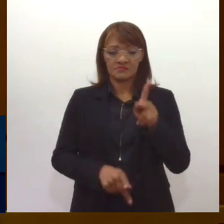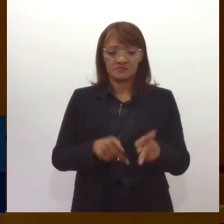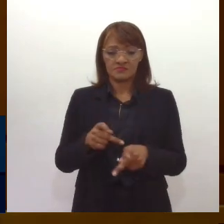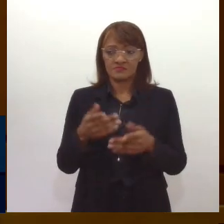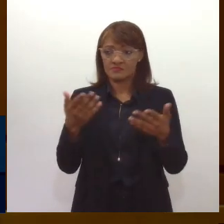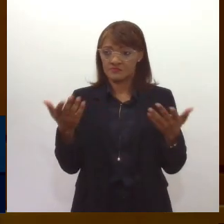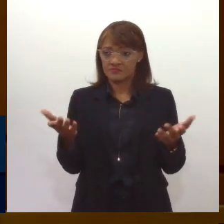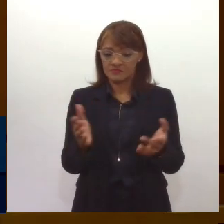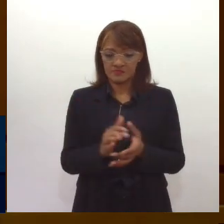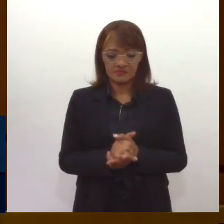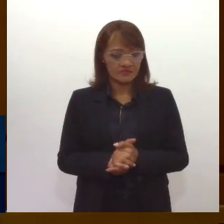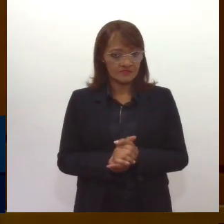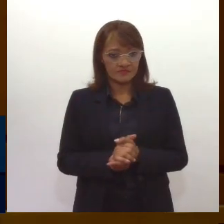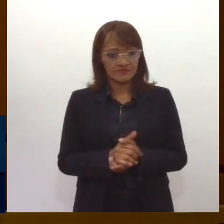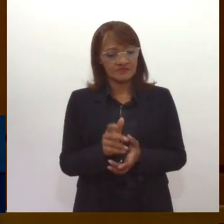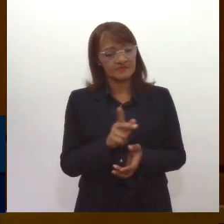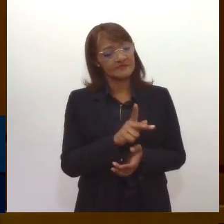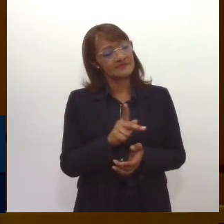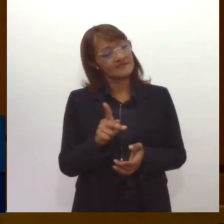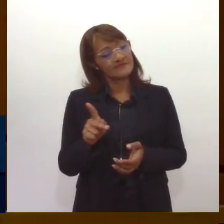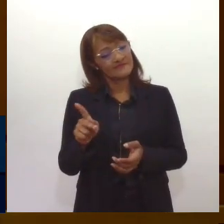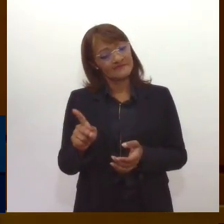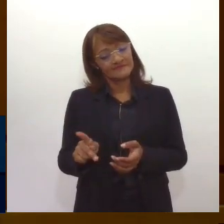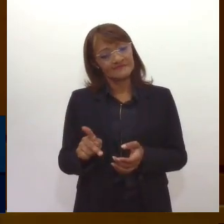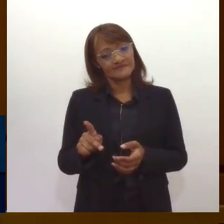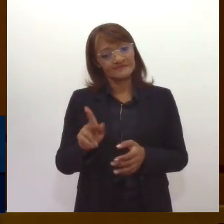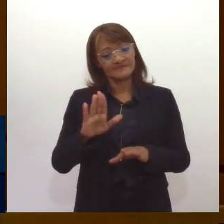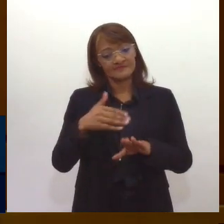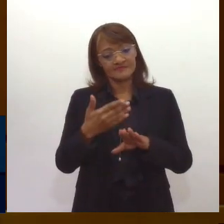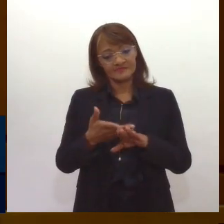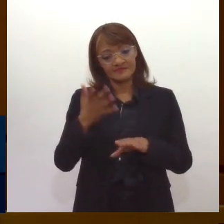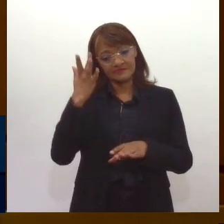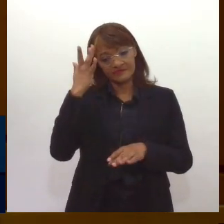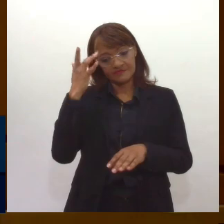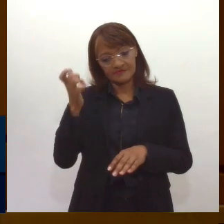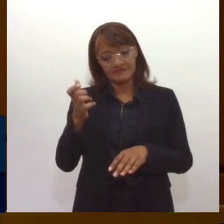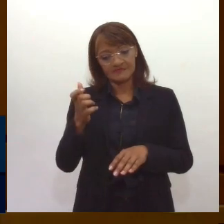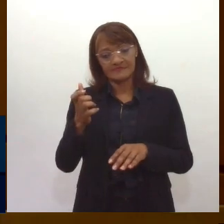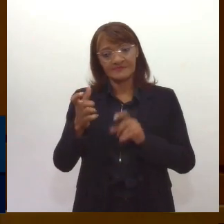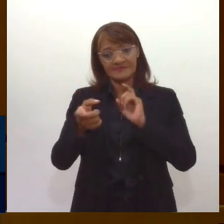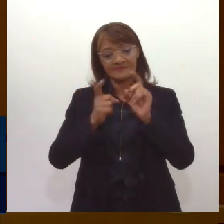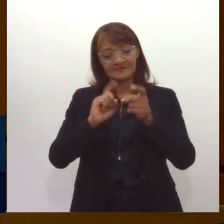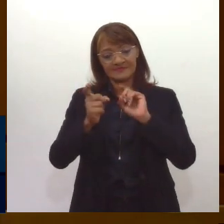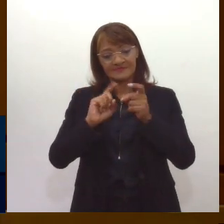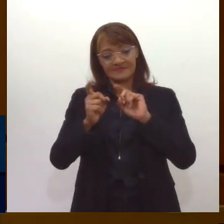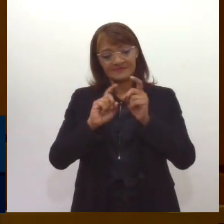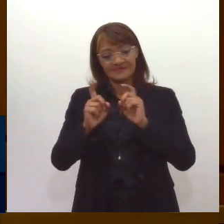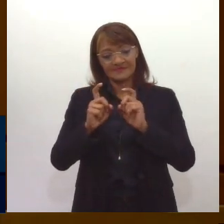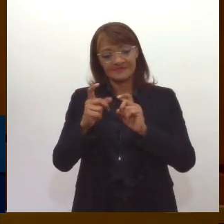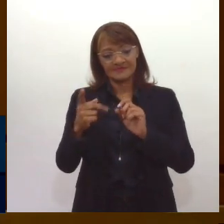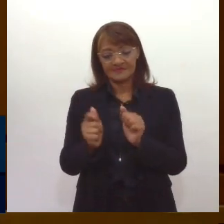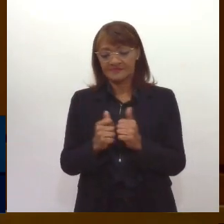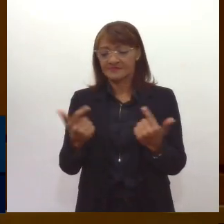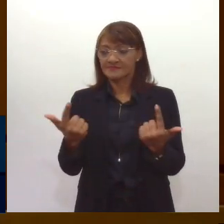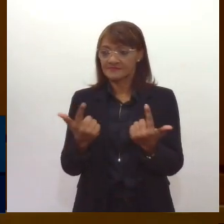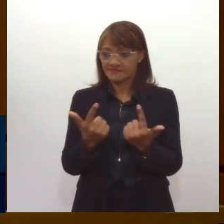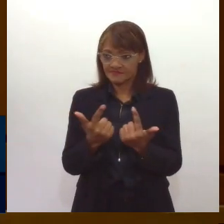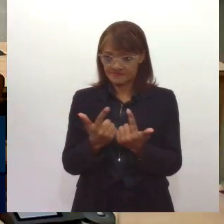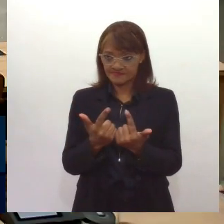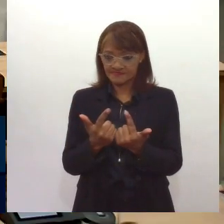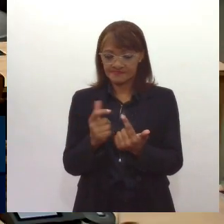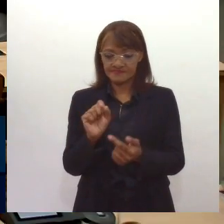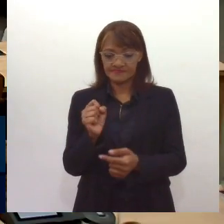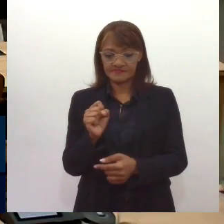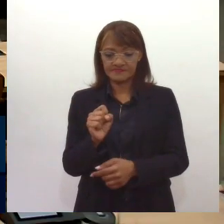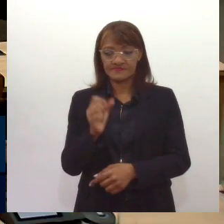isso. Até amanhã, né, na próxima sessão aqui na Assembleia Legislativa de Sergipe. Obrigada. Muito bem,